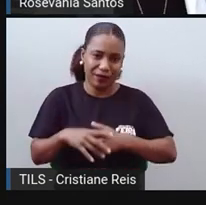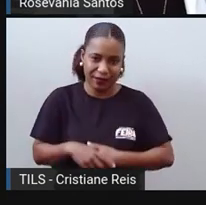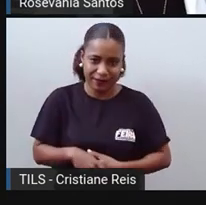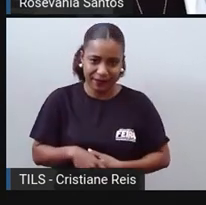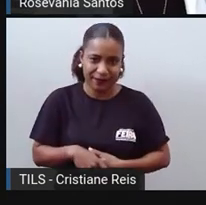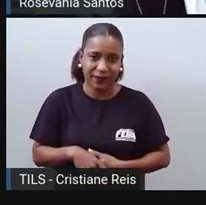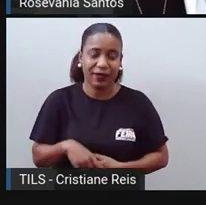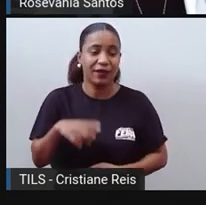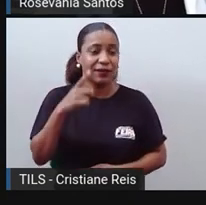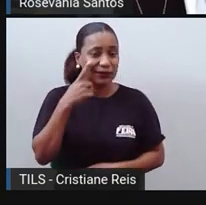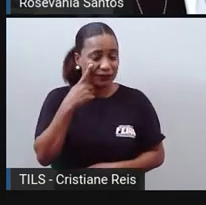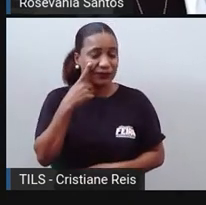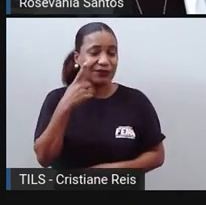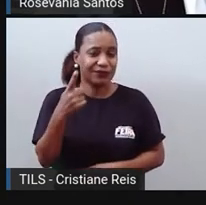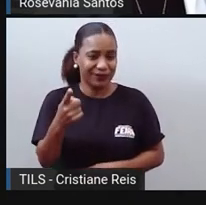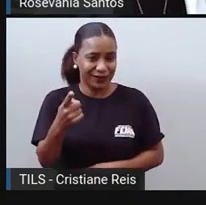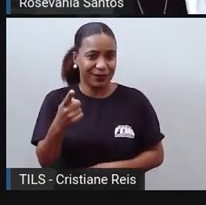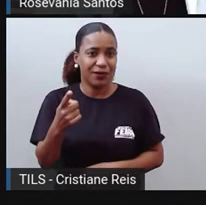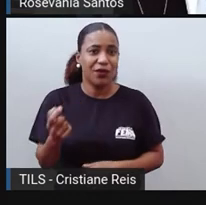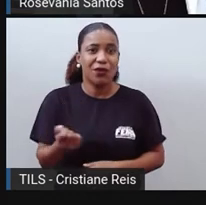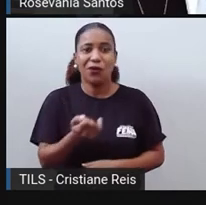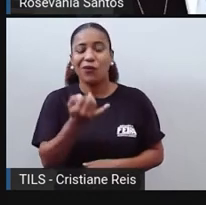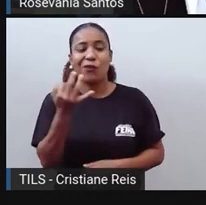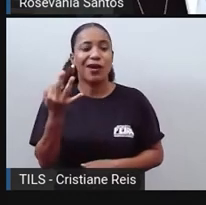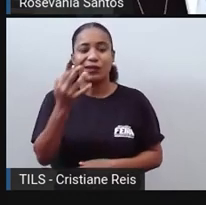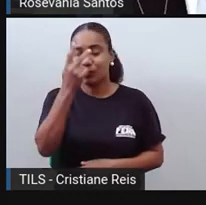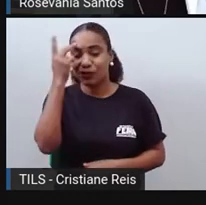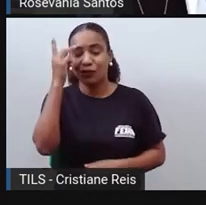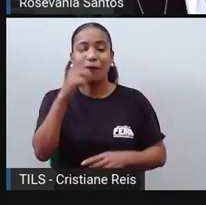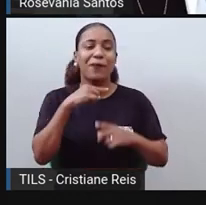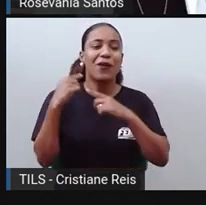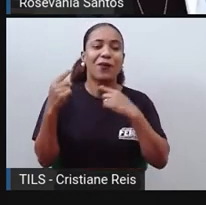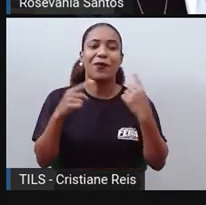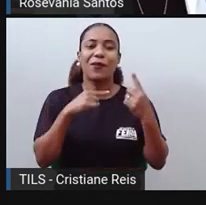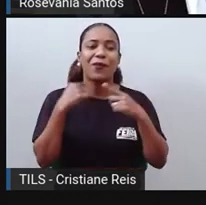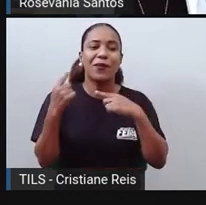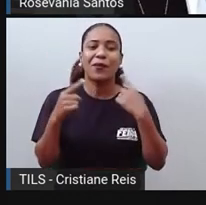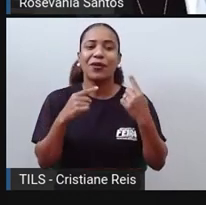a gente falando, né, dos totais, né, de mortos de aliados,